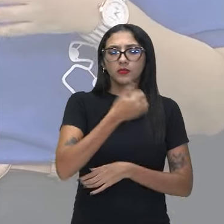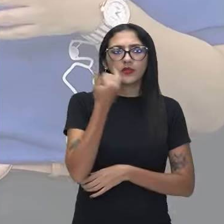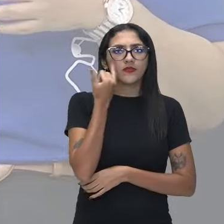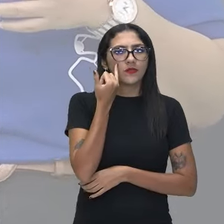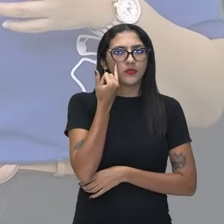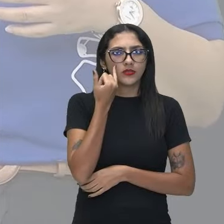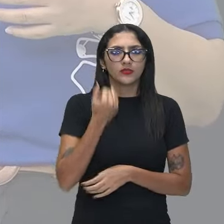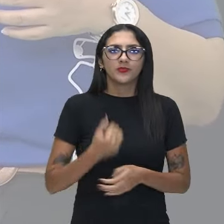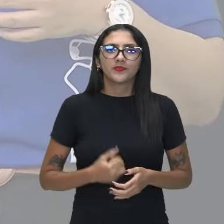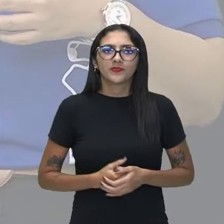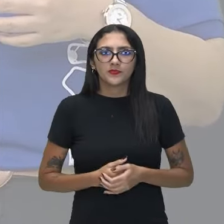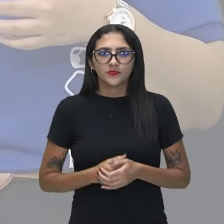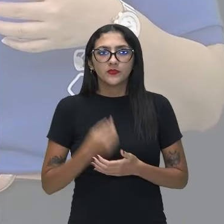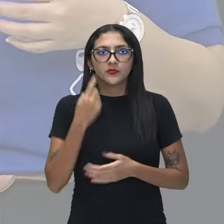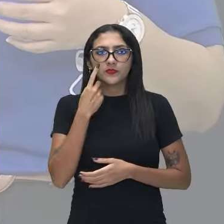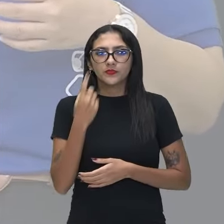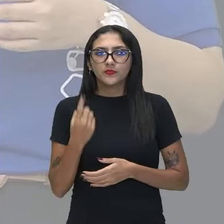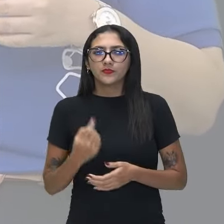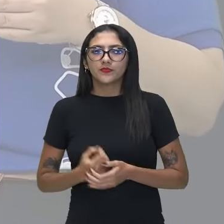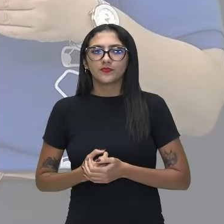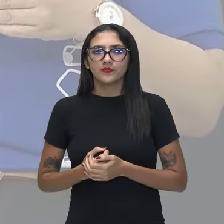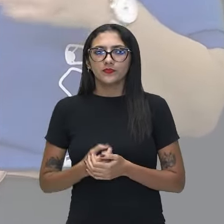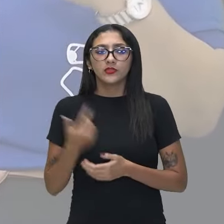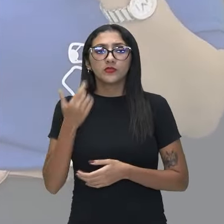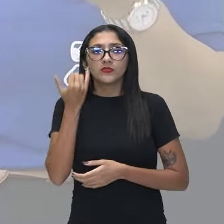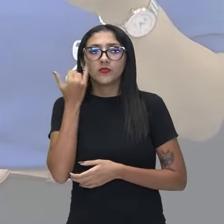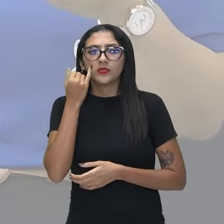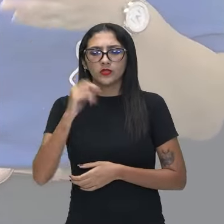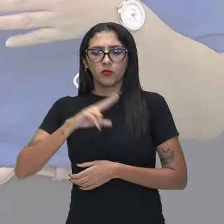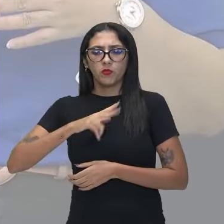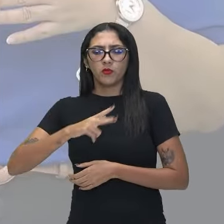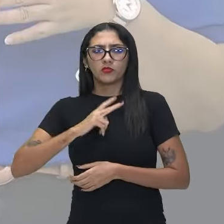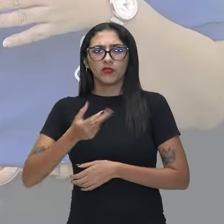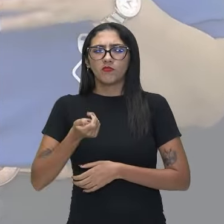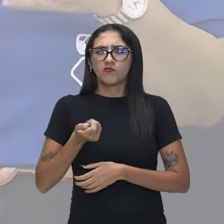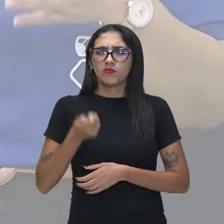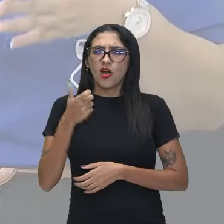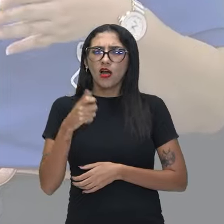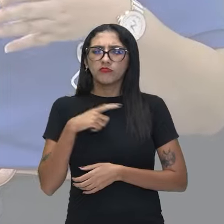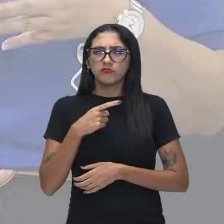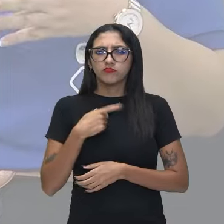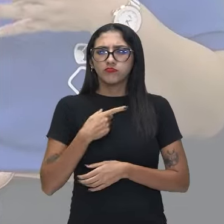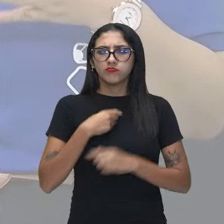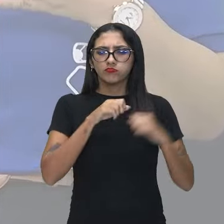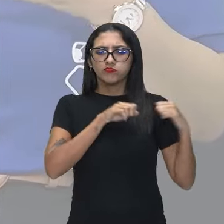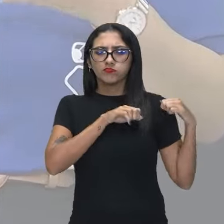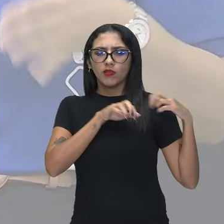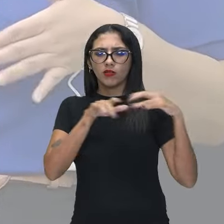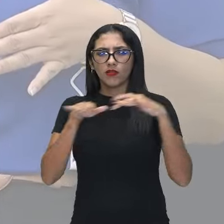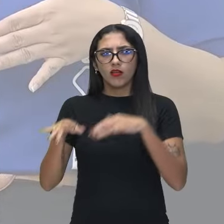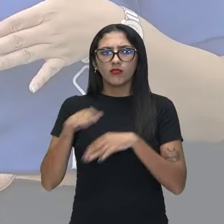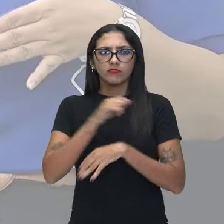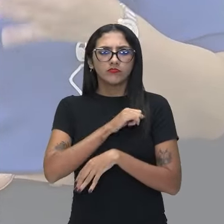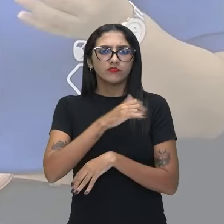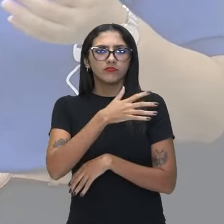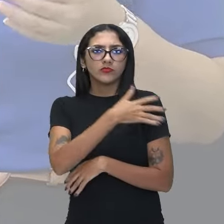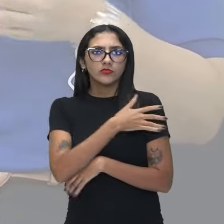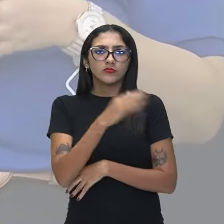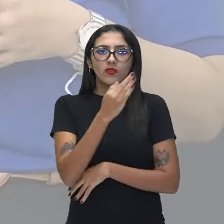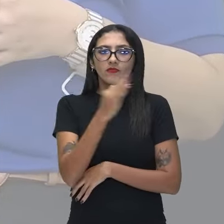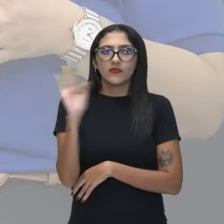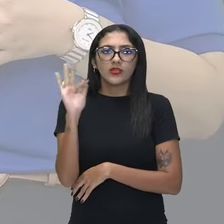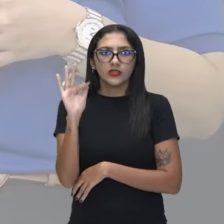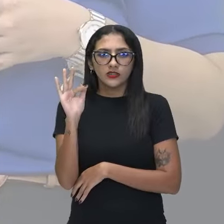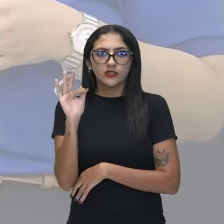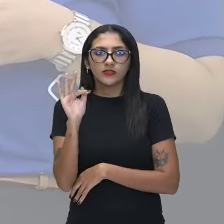Então, olhem só. Portugal estava prestes a ser invadido por tropas, né, francesas comandadas por Napoleão. Esta é